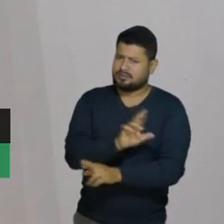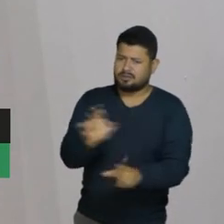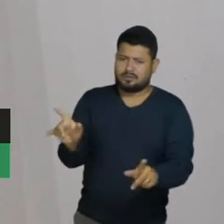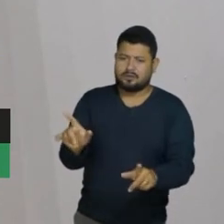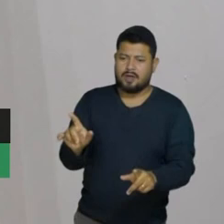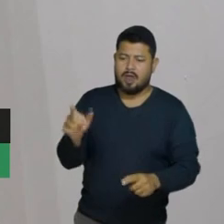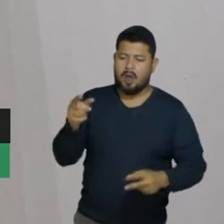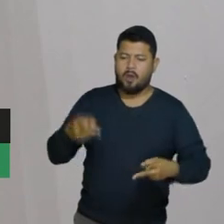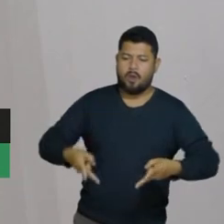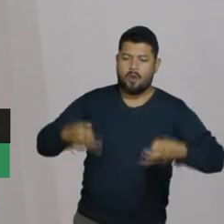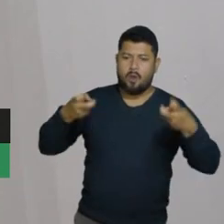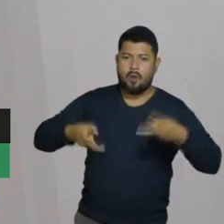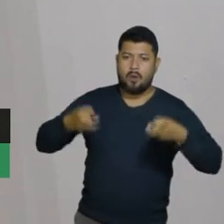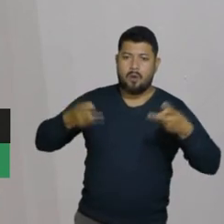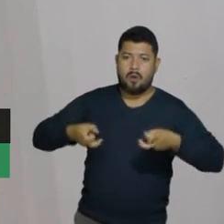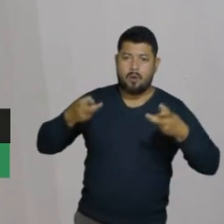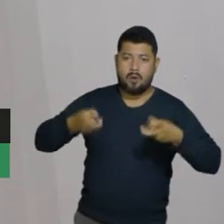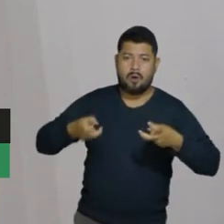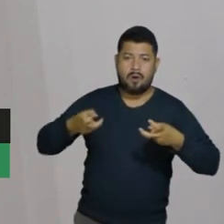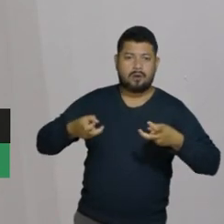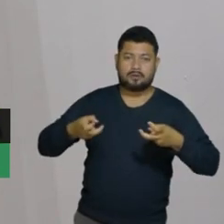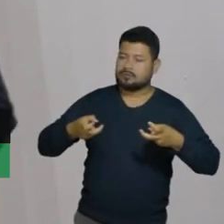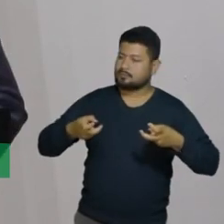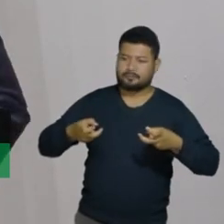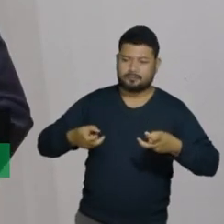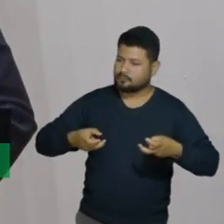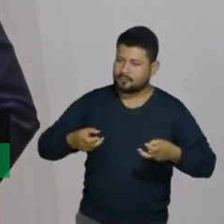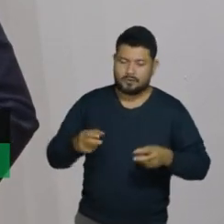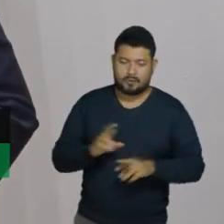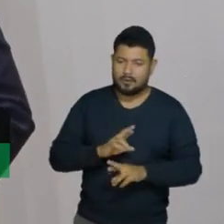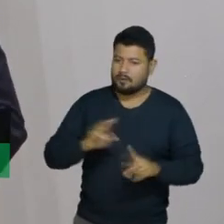é contribuir, outra coisa é ser explorado.